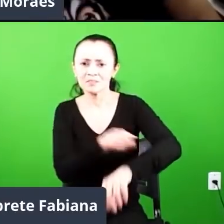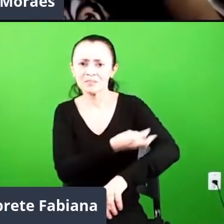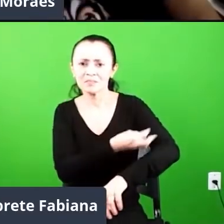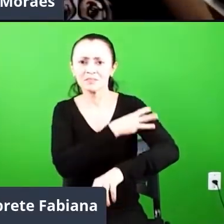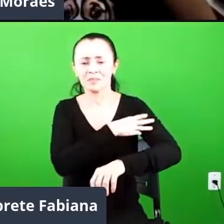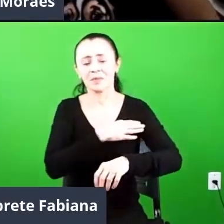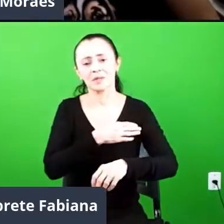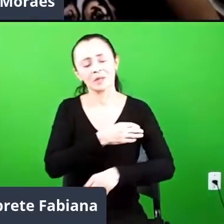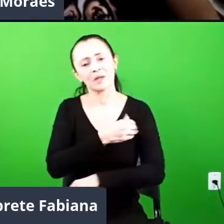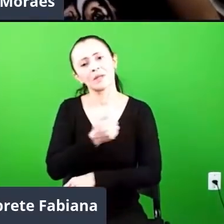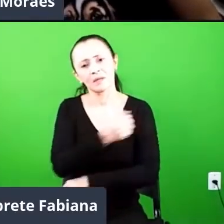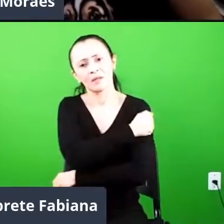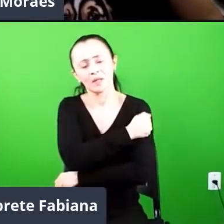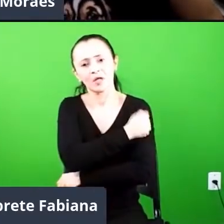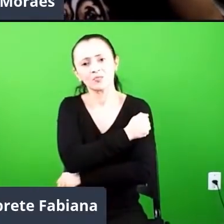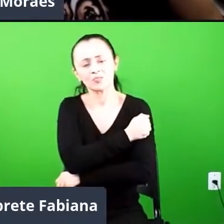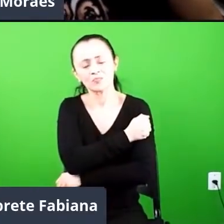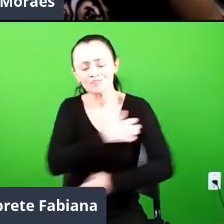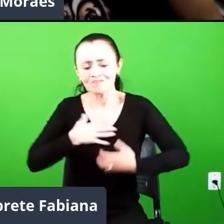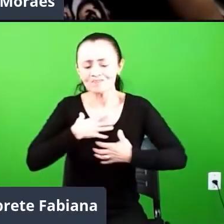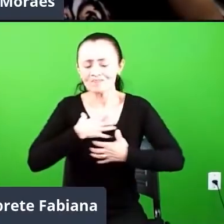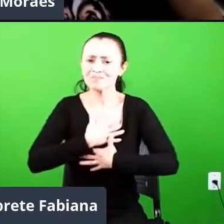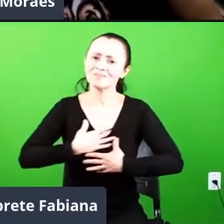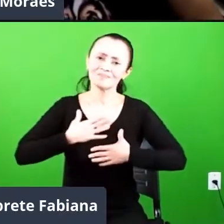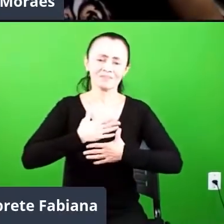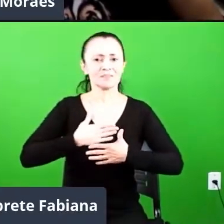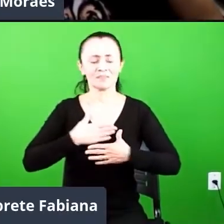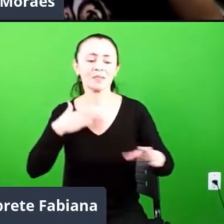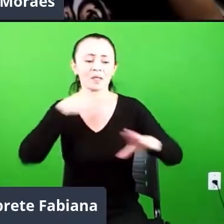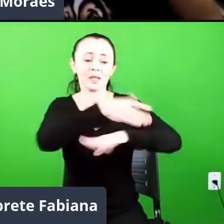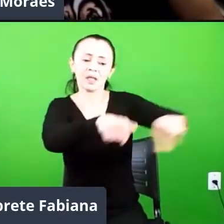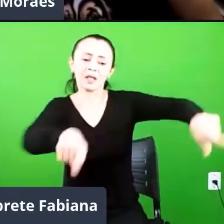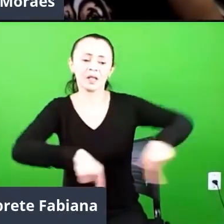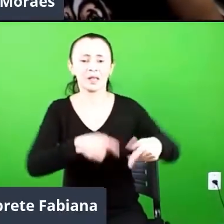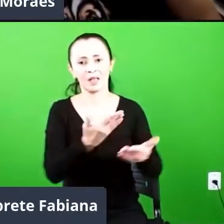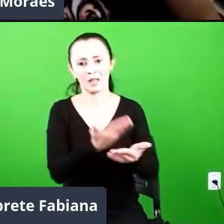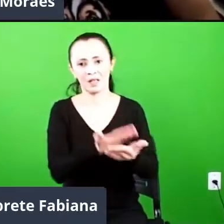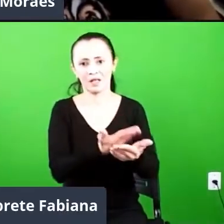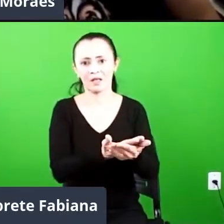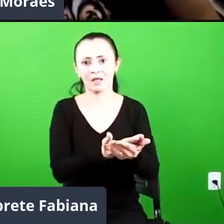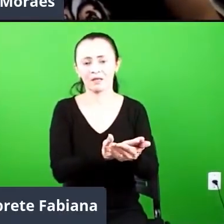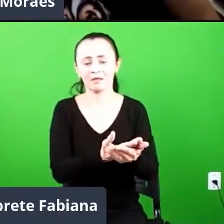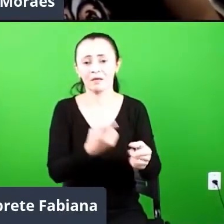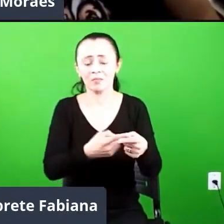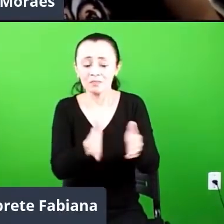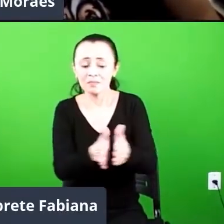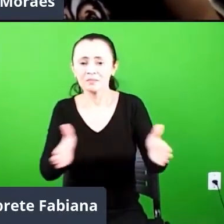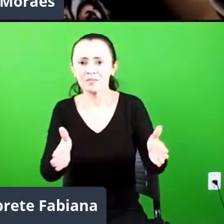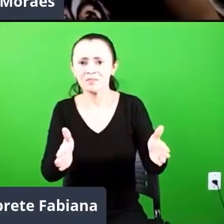com os pequenos, né? Então, assim, você perde esse contato com o aluno, o olhar, né? A cara